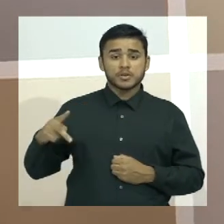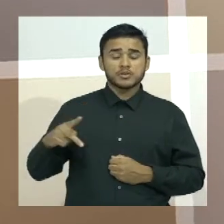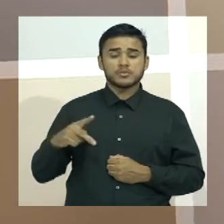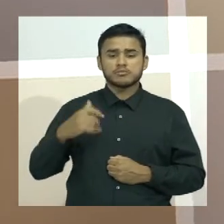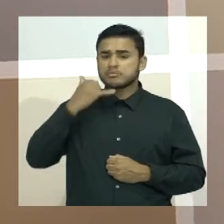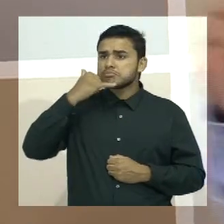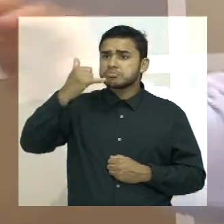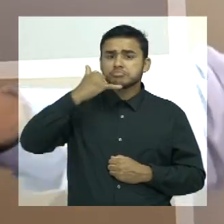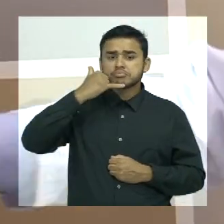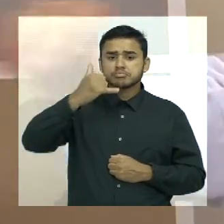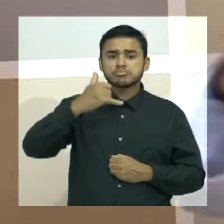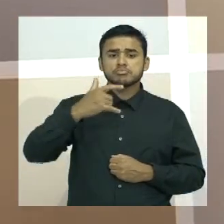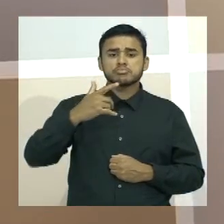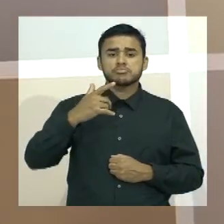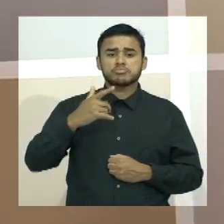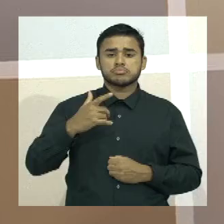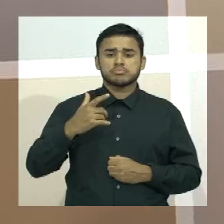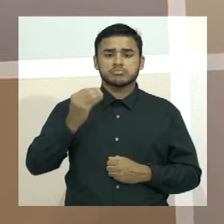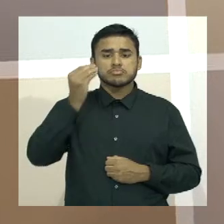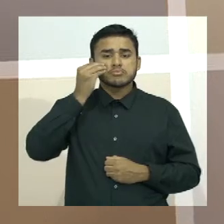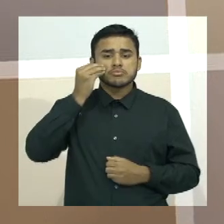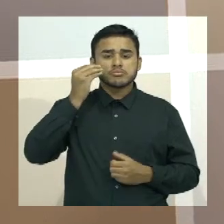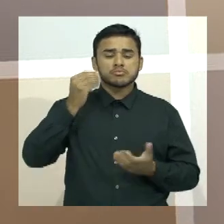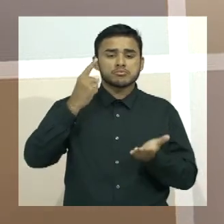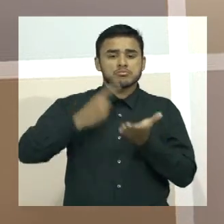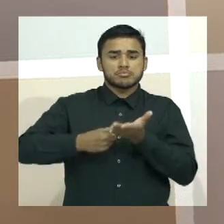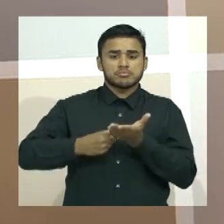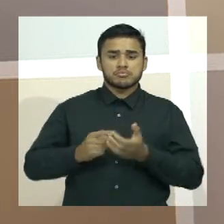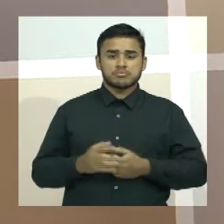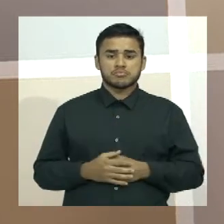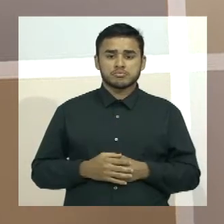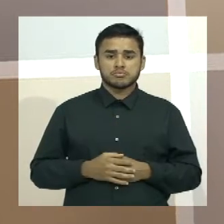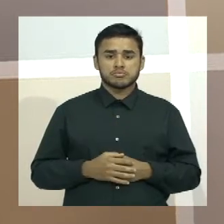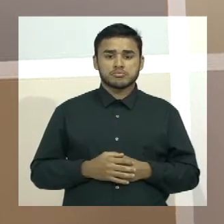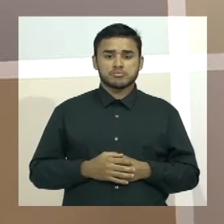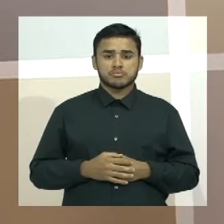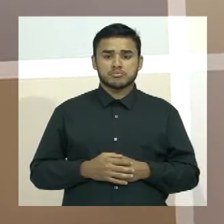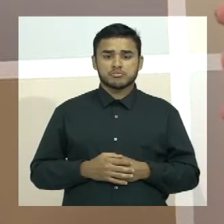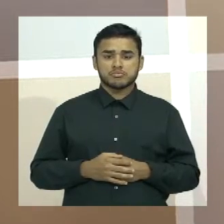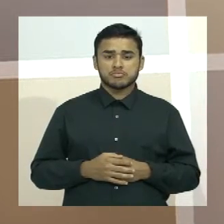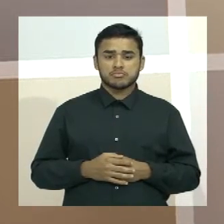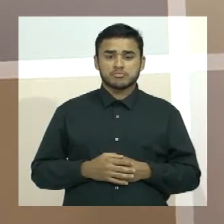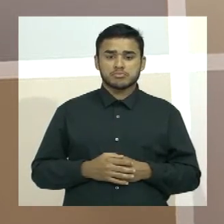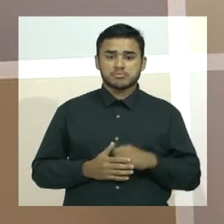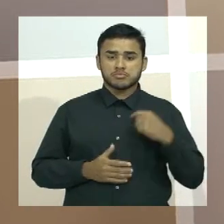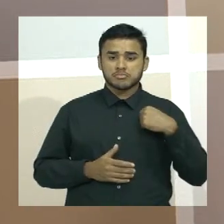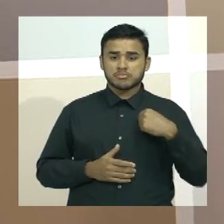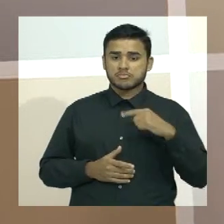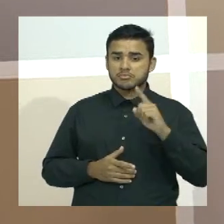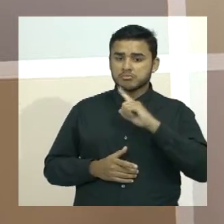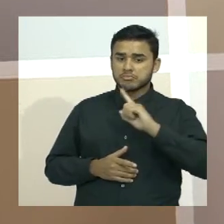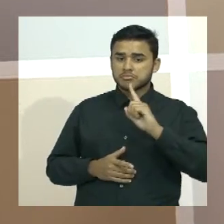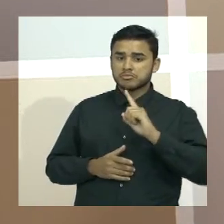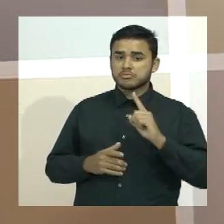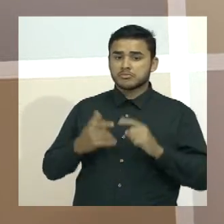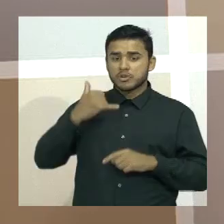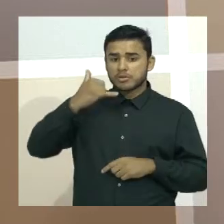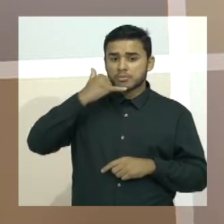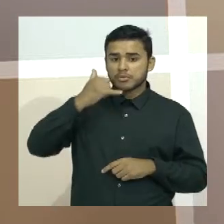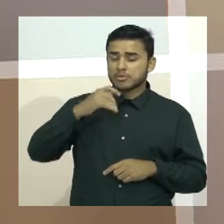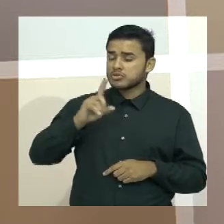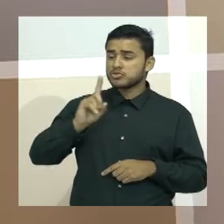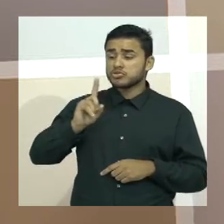para várias dessas clínicas tentando marcar uma consulta. Olha, eu quero marcar uma consulta de pré-natal. Não, que a gente só faz aborto. Aí ligava,